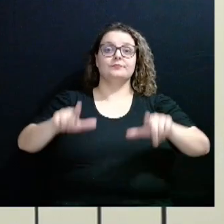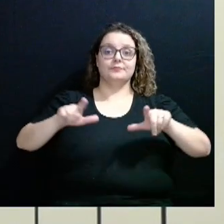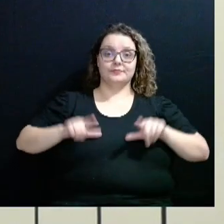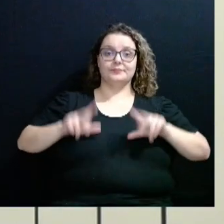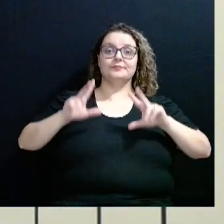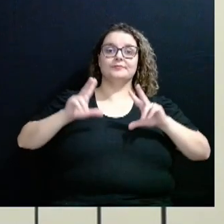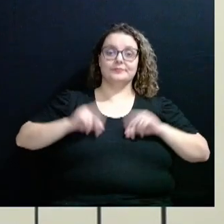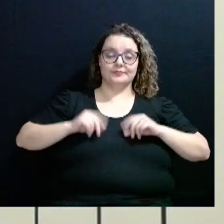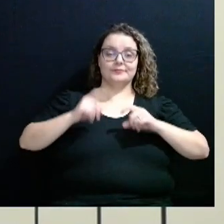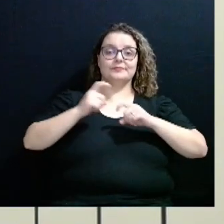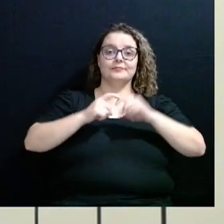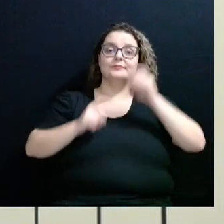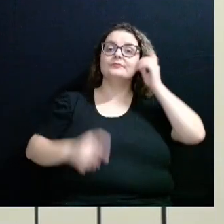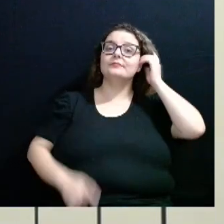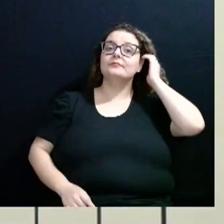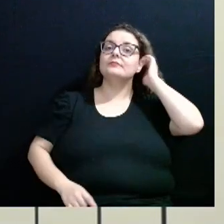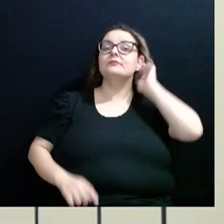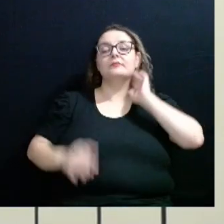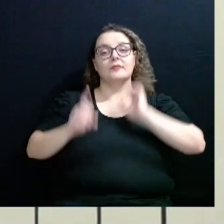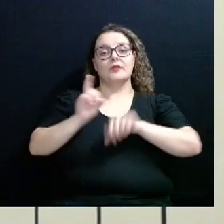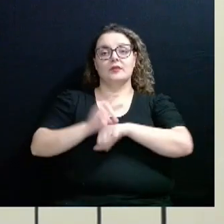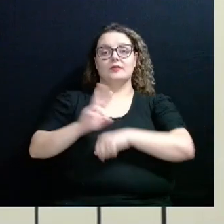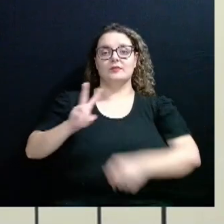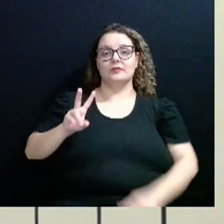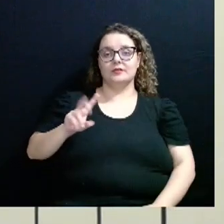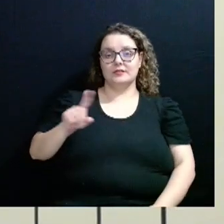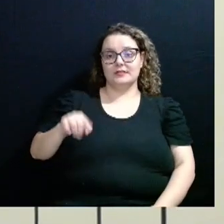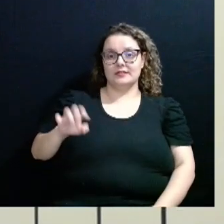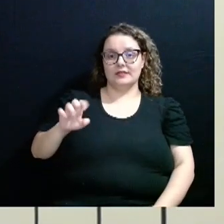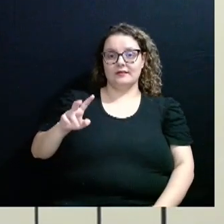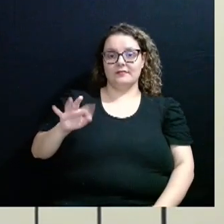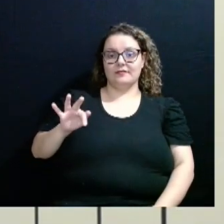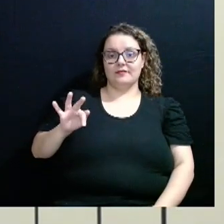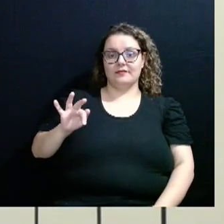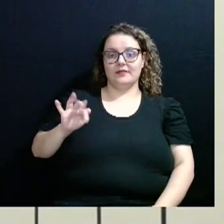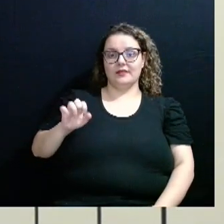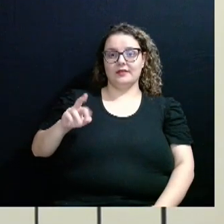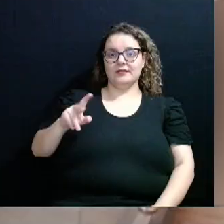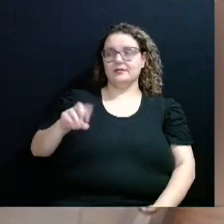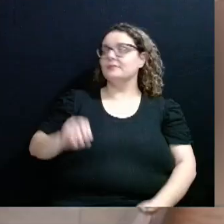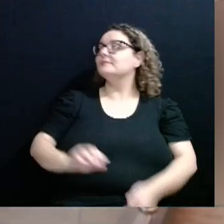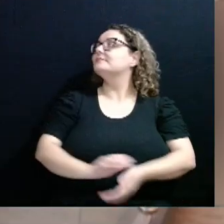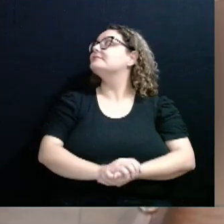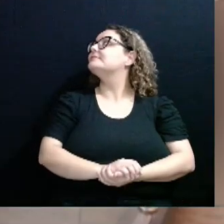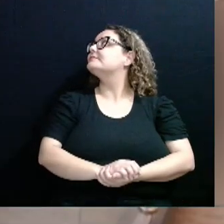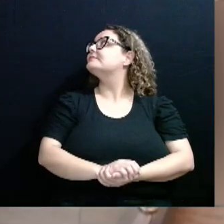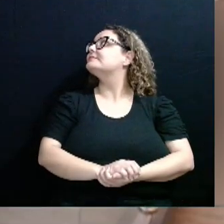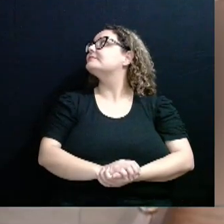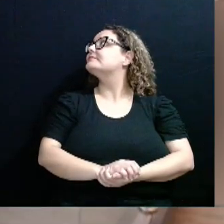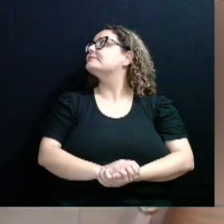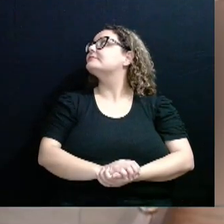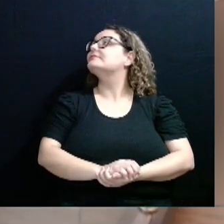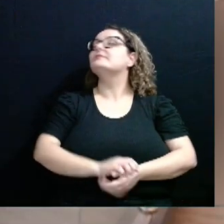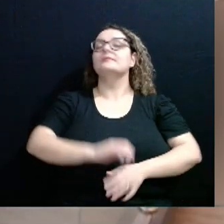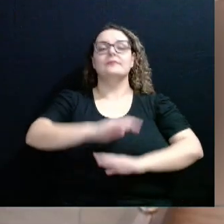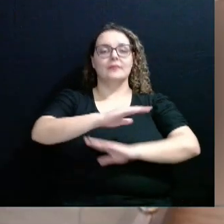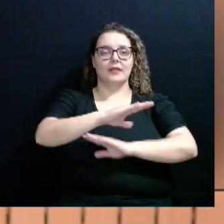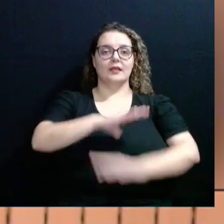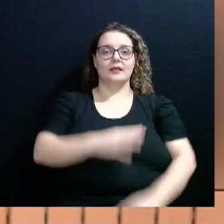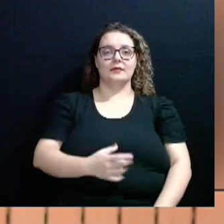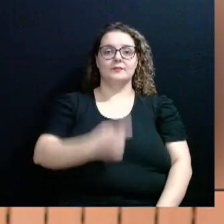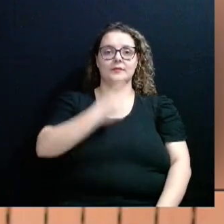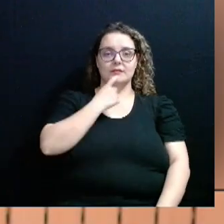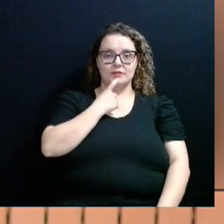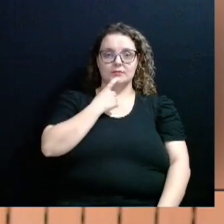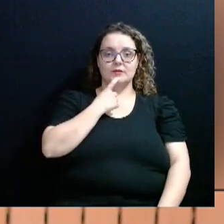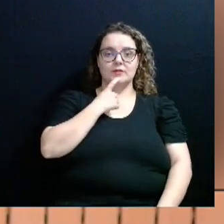médico Dr. Zeferino Vaz. Confira como foi. A Câmara Municipal de Campinas, por autoria